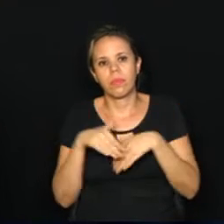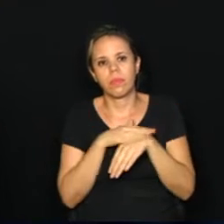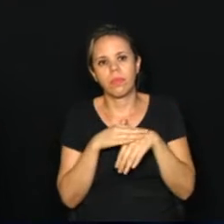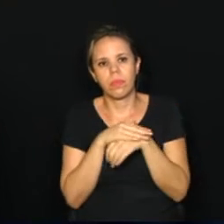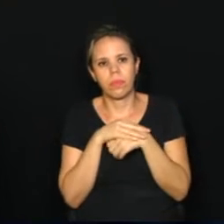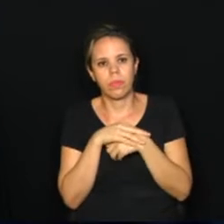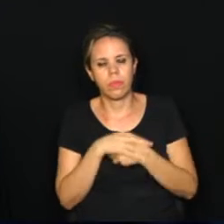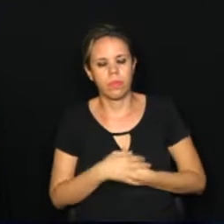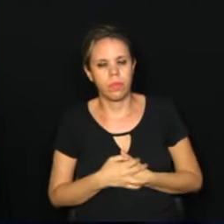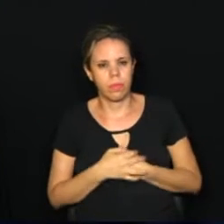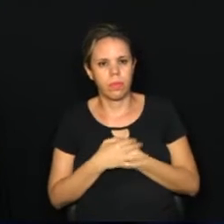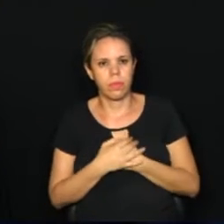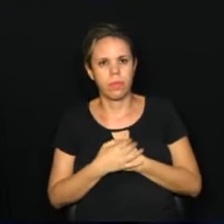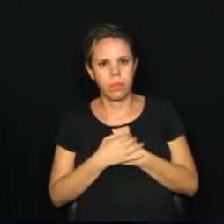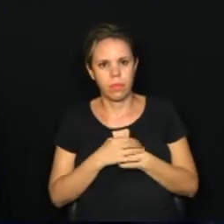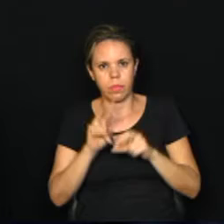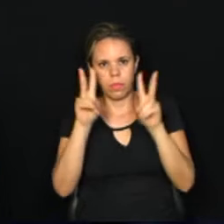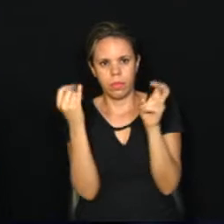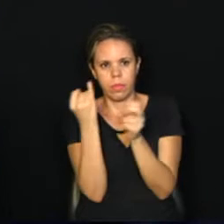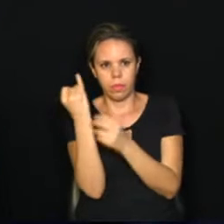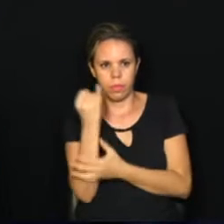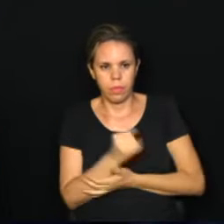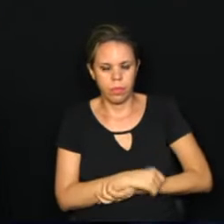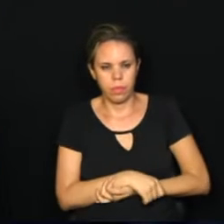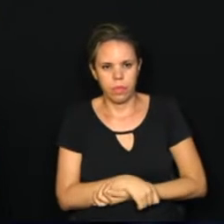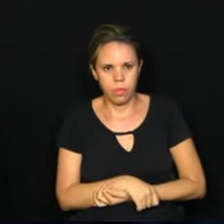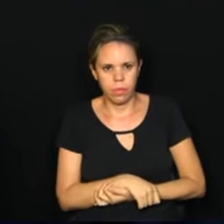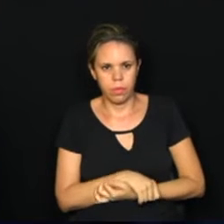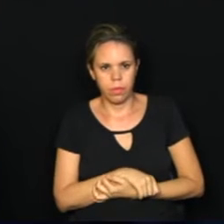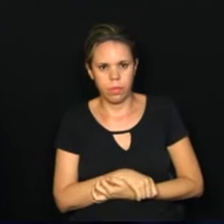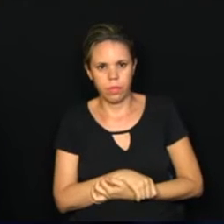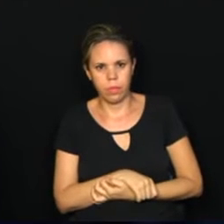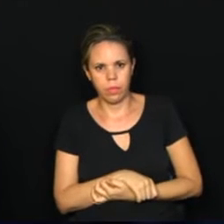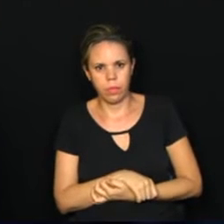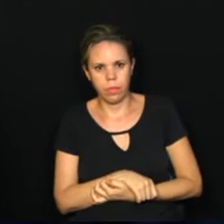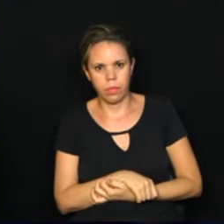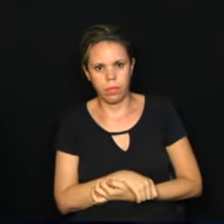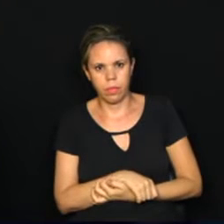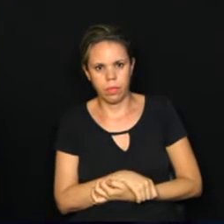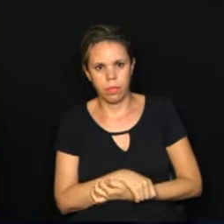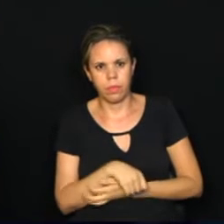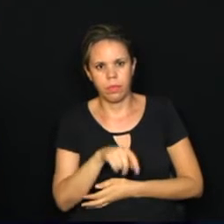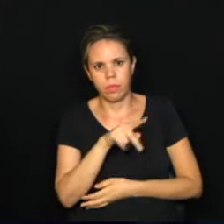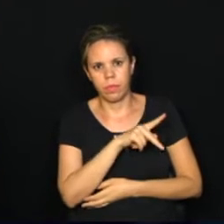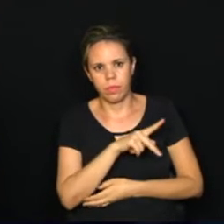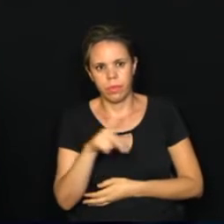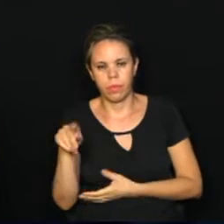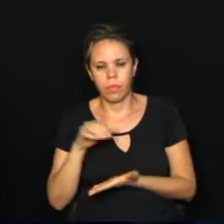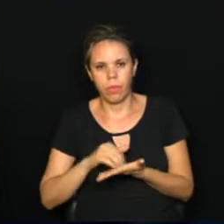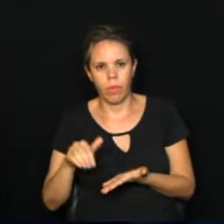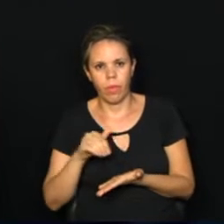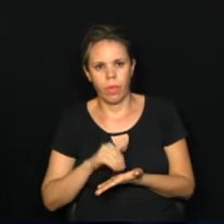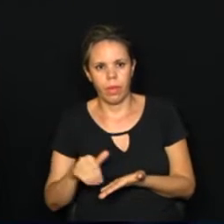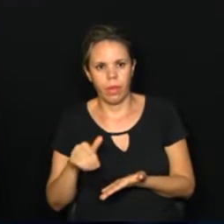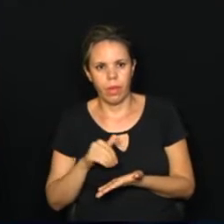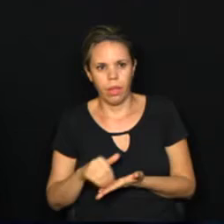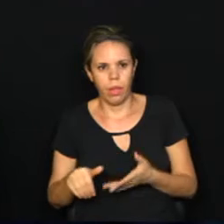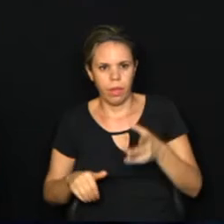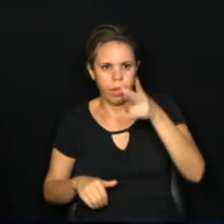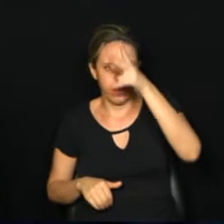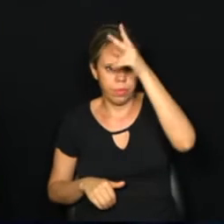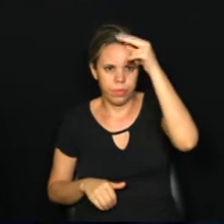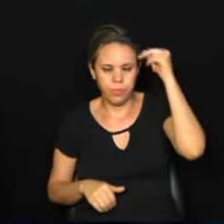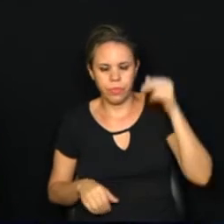né, a respeito desse tema tão importante, aqui em nome da presidência, da Secretaria Executiva do